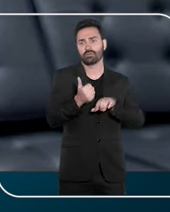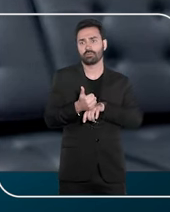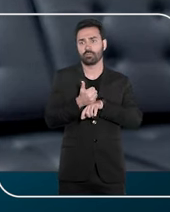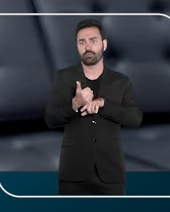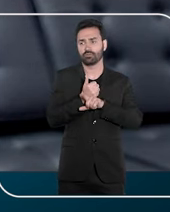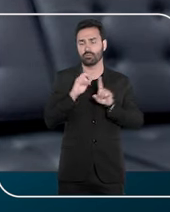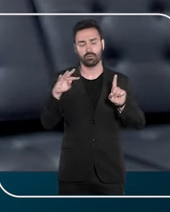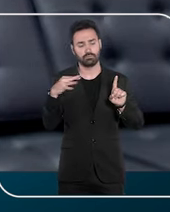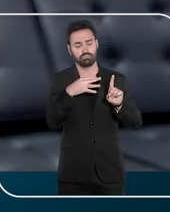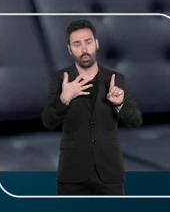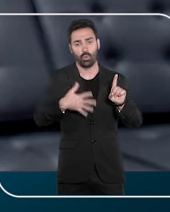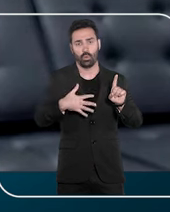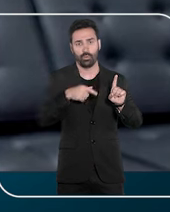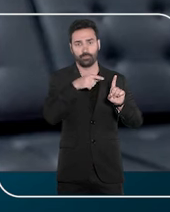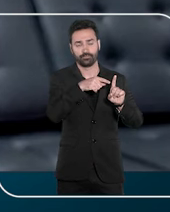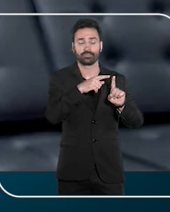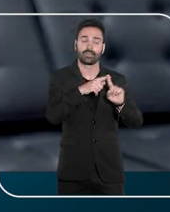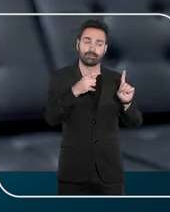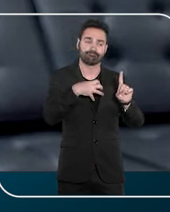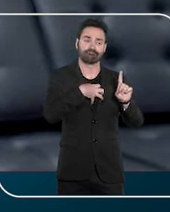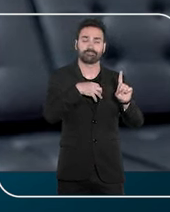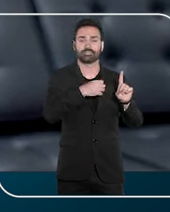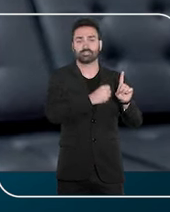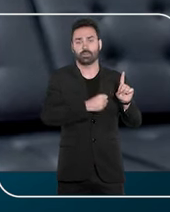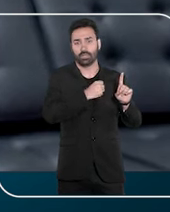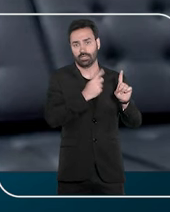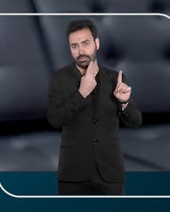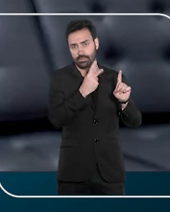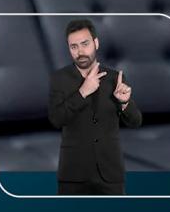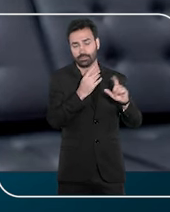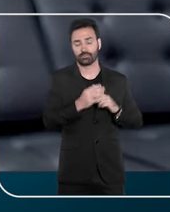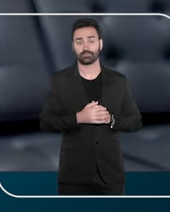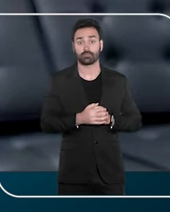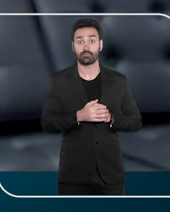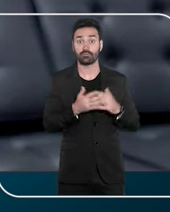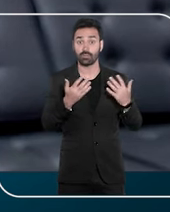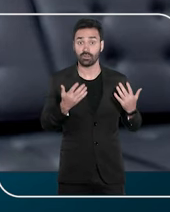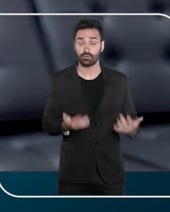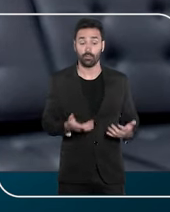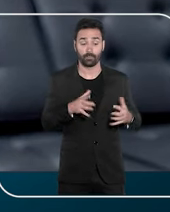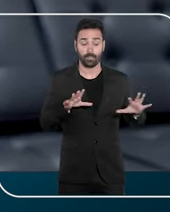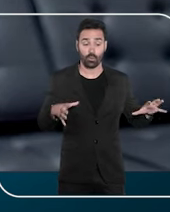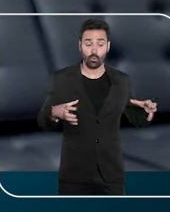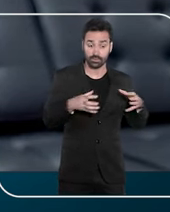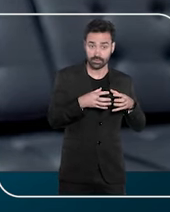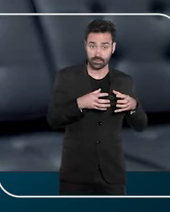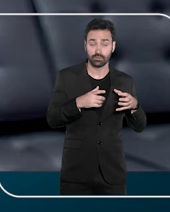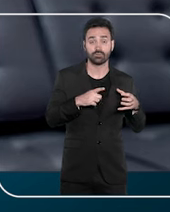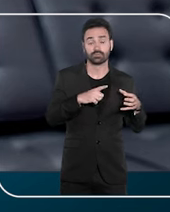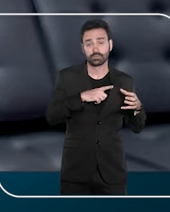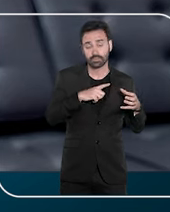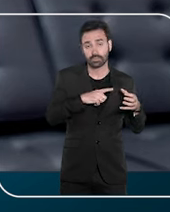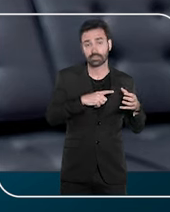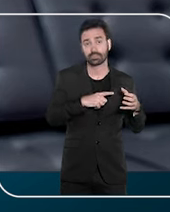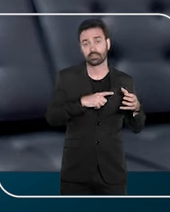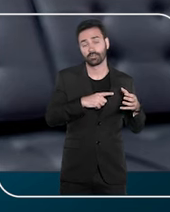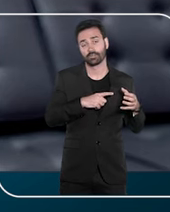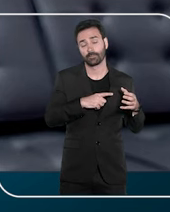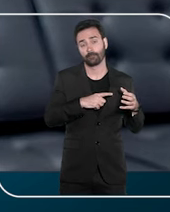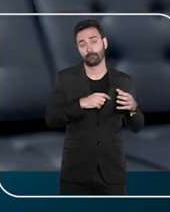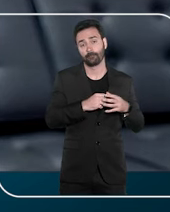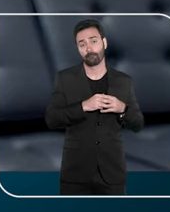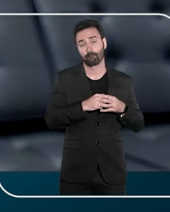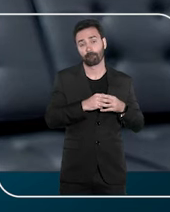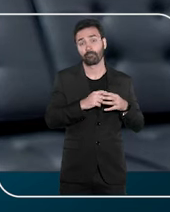e que nos deixa muita saudade. E essa comissão passou a contar também com a adesão do